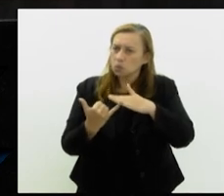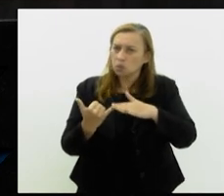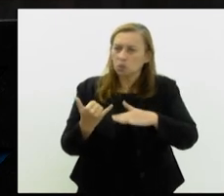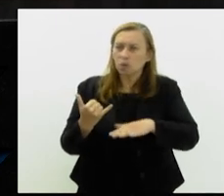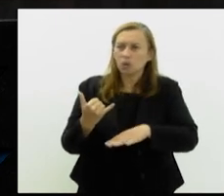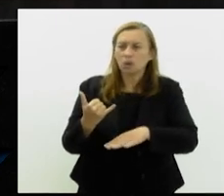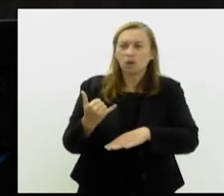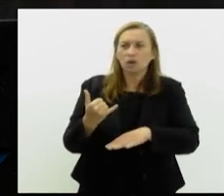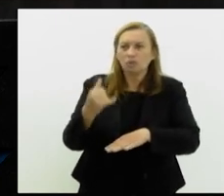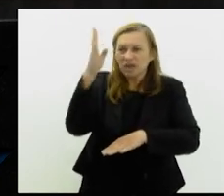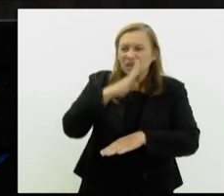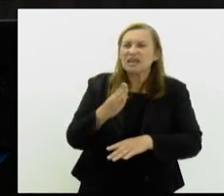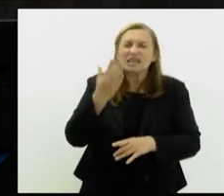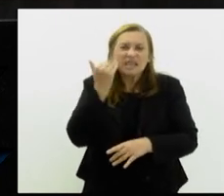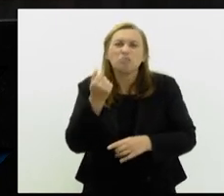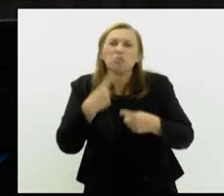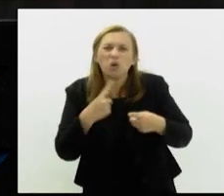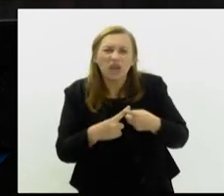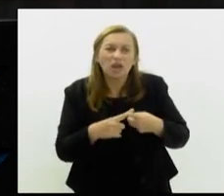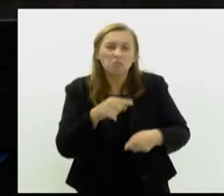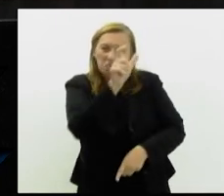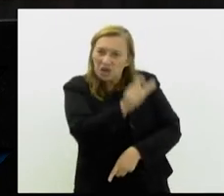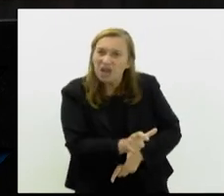sabe por quê Porque eles são